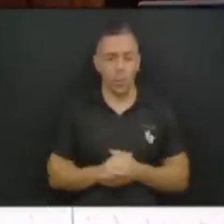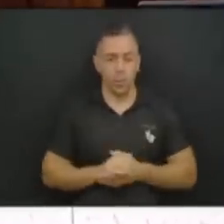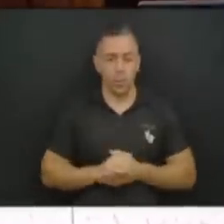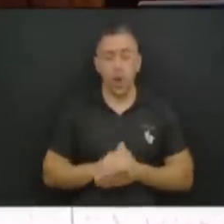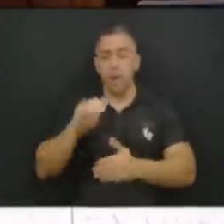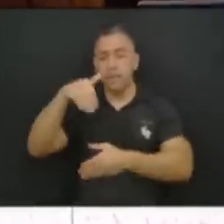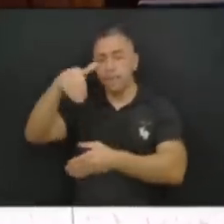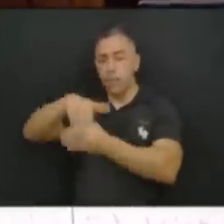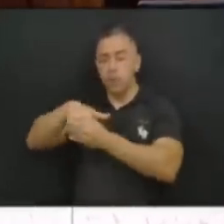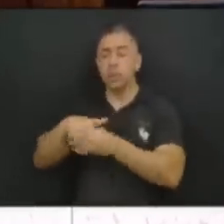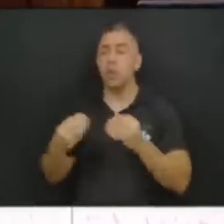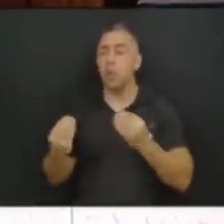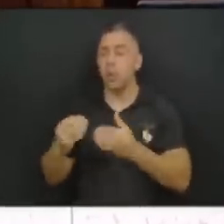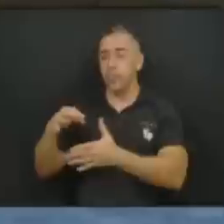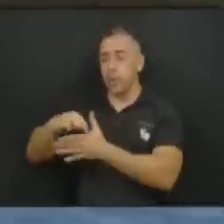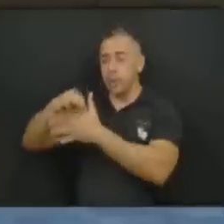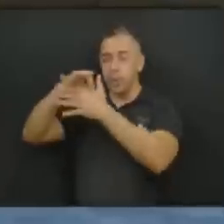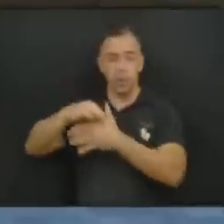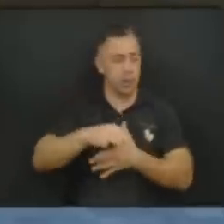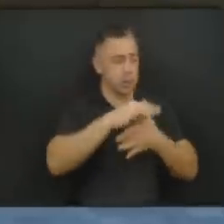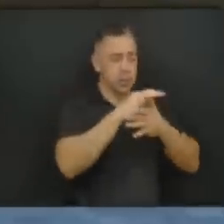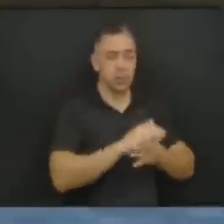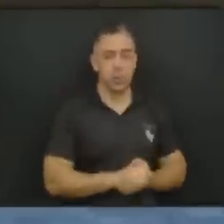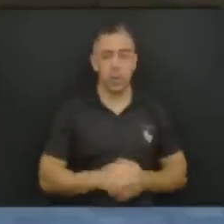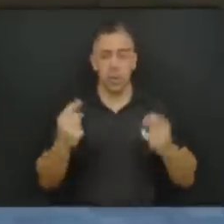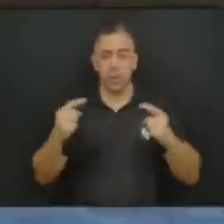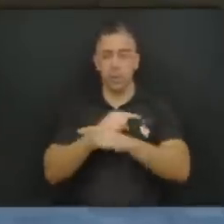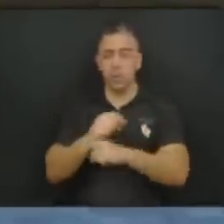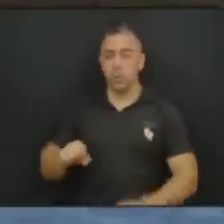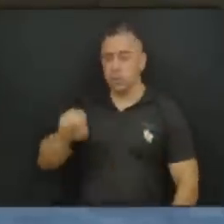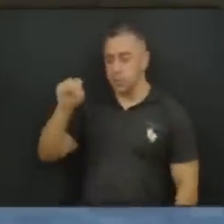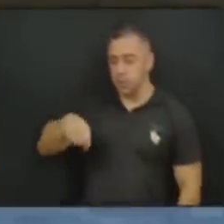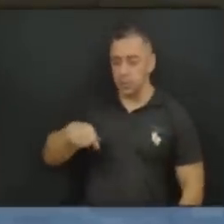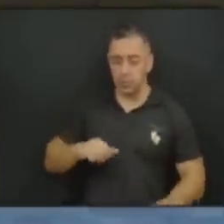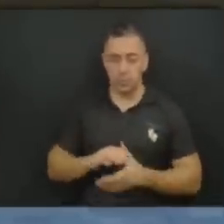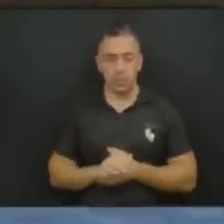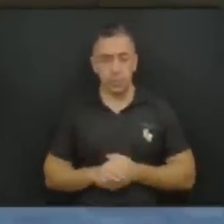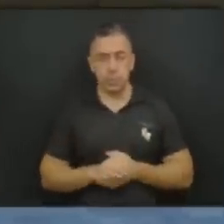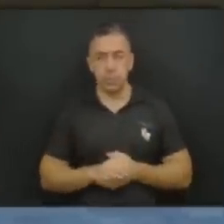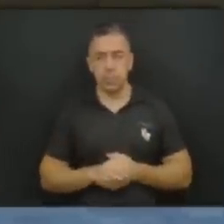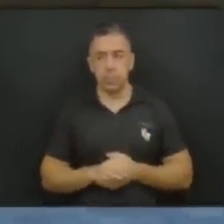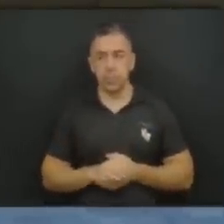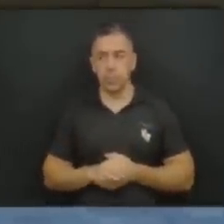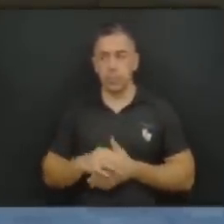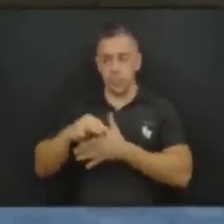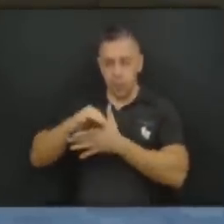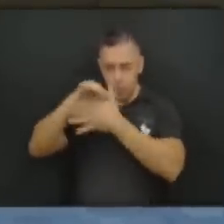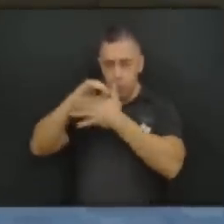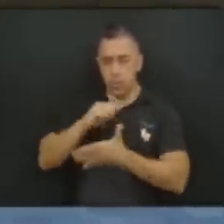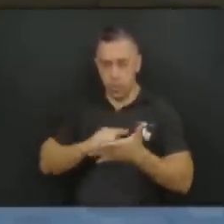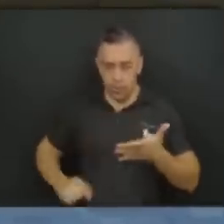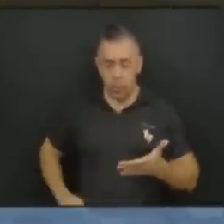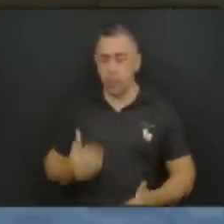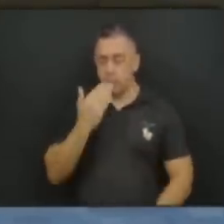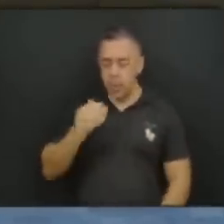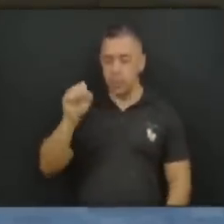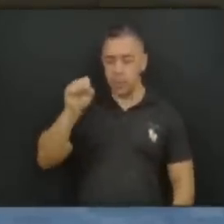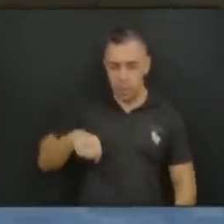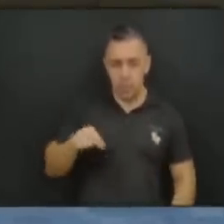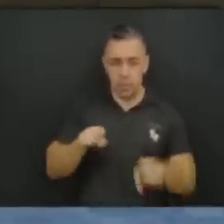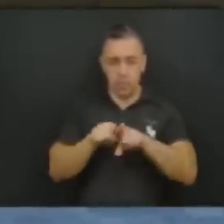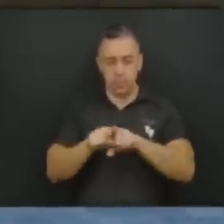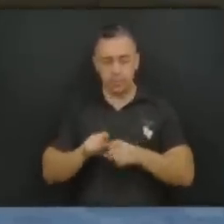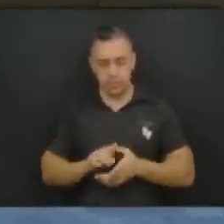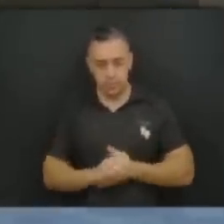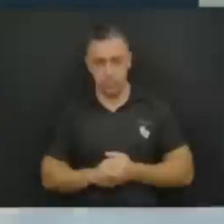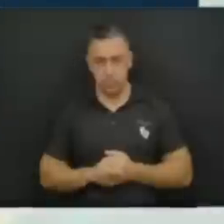o rei votação como encaminha Box vidros oposição pede voto sim e a liderança do governo também pede votos